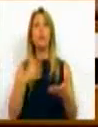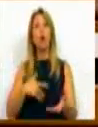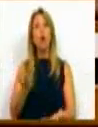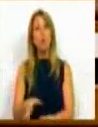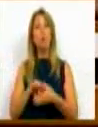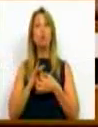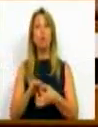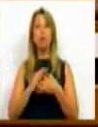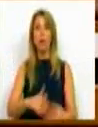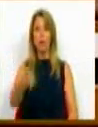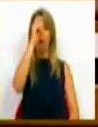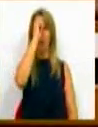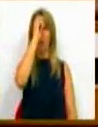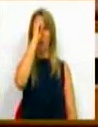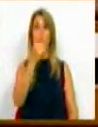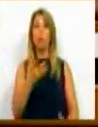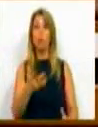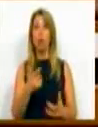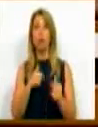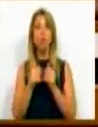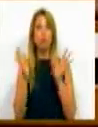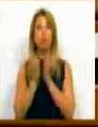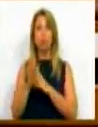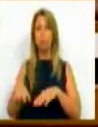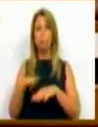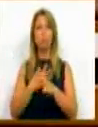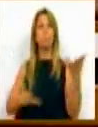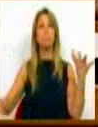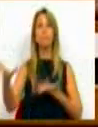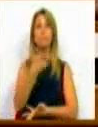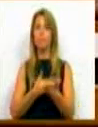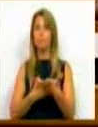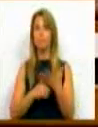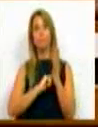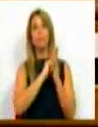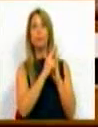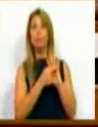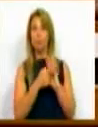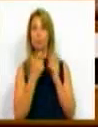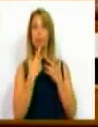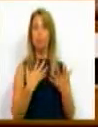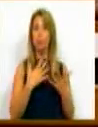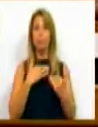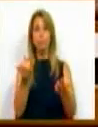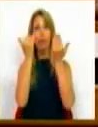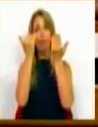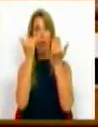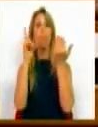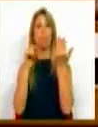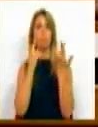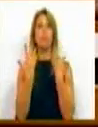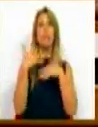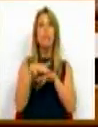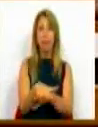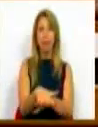solidária e respeitosa entre todos os seus membros. Tudo isso informa e integra,